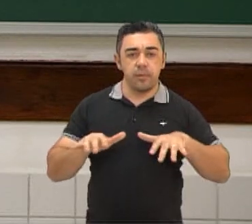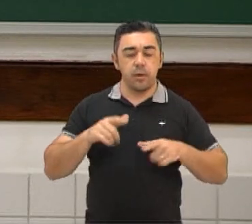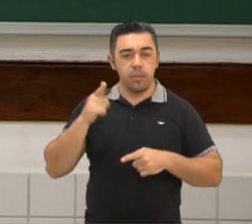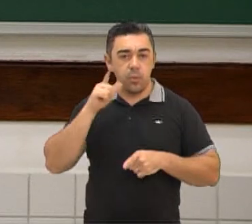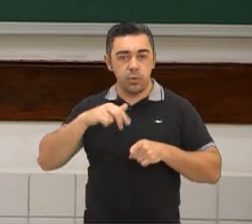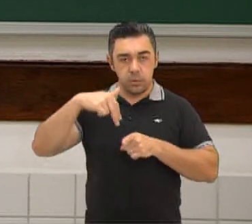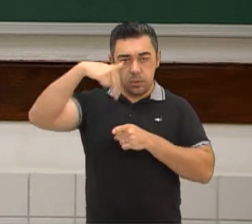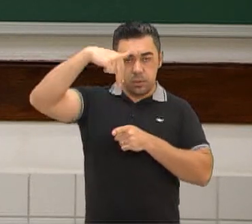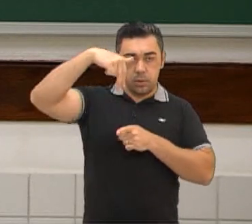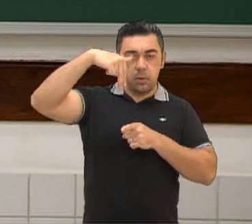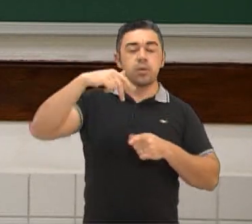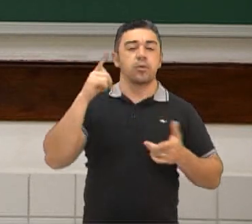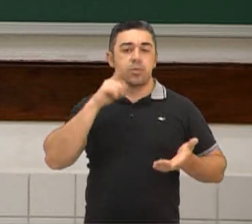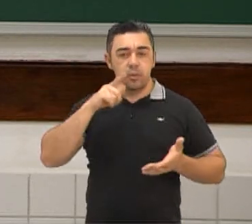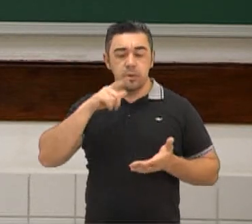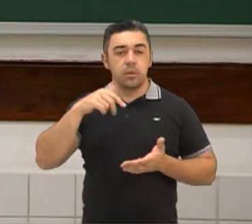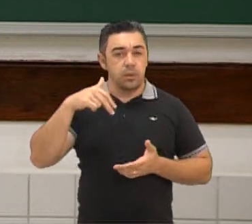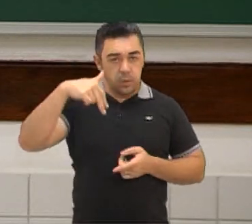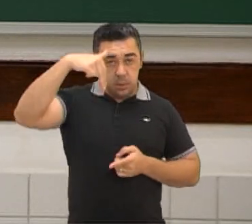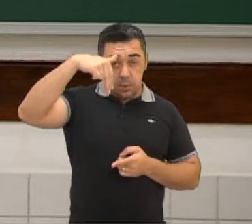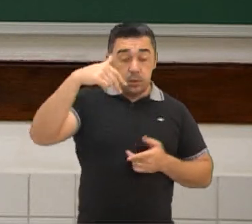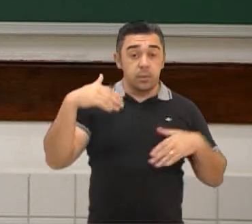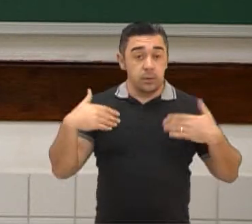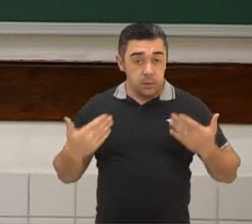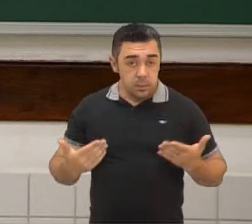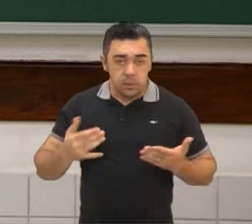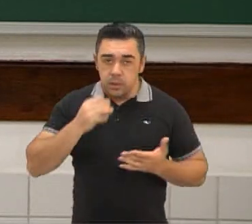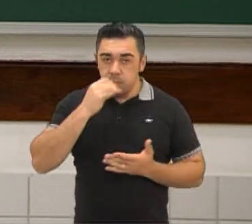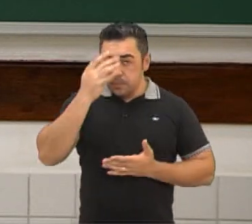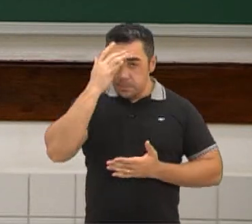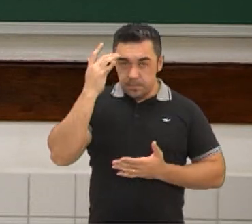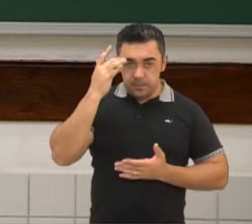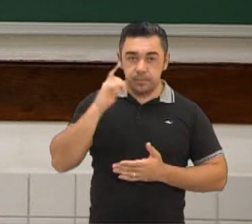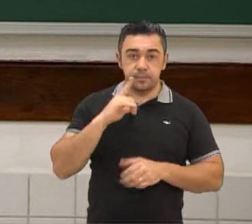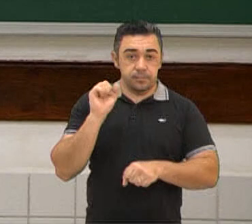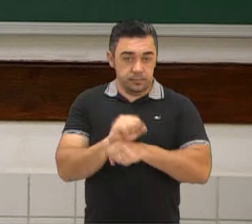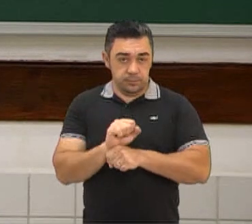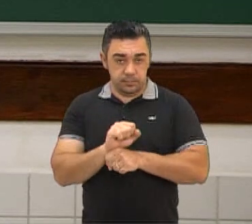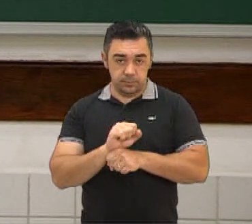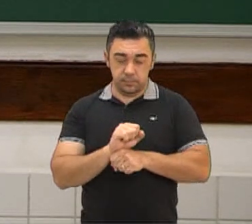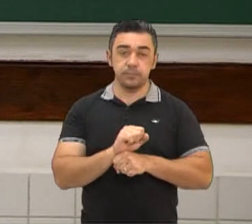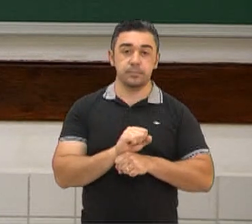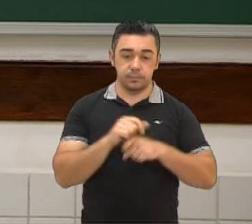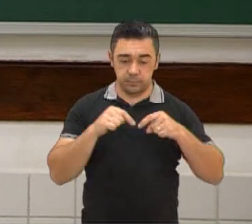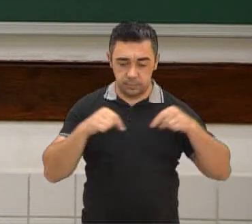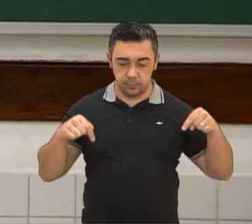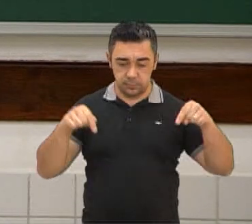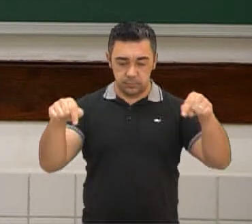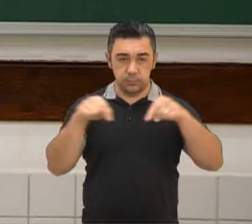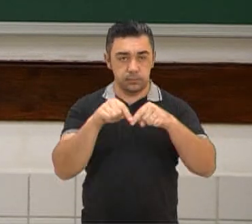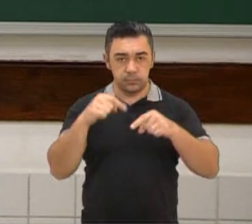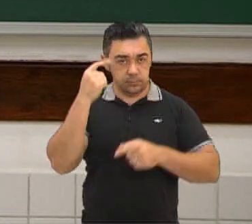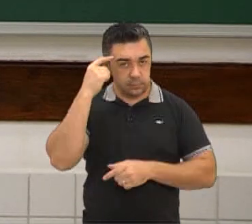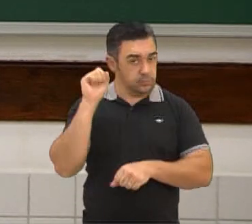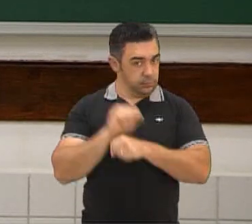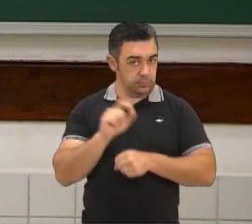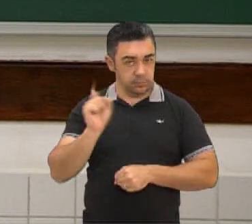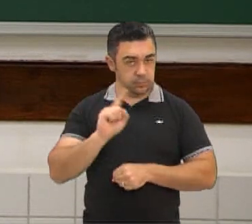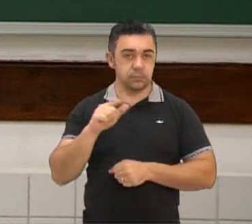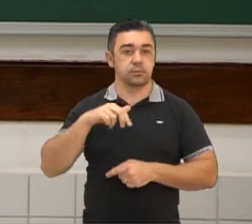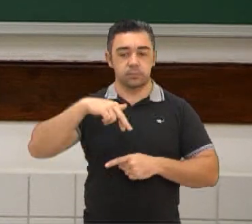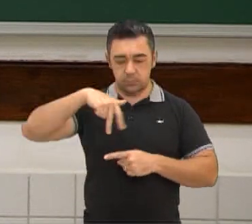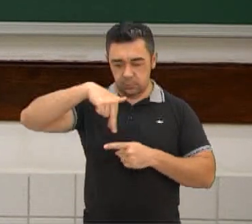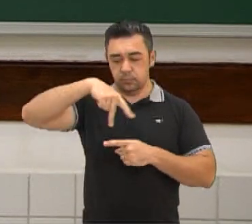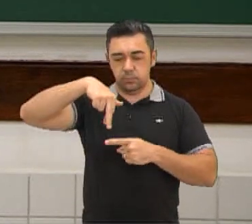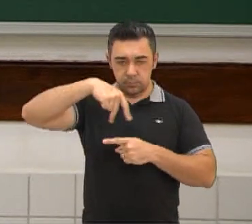você mantenha essa posição. Então, mesmo quando o jogador está parado na piscina, ele está se movimentando. Por isso que